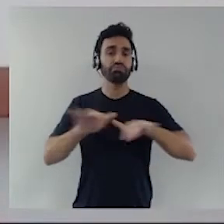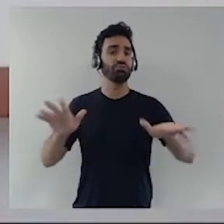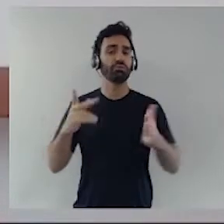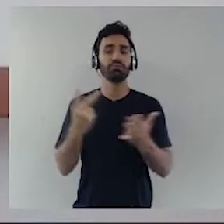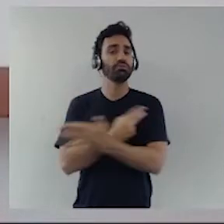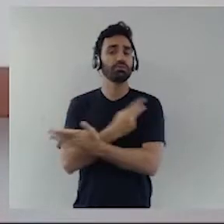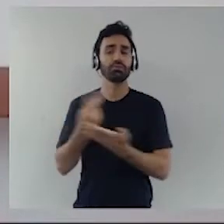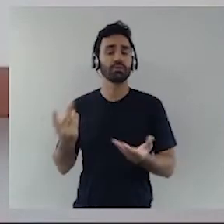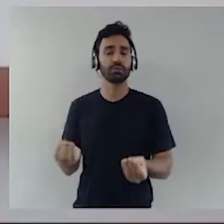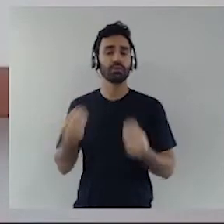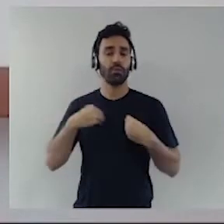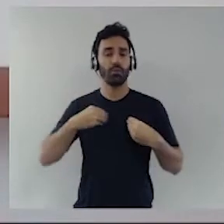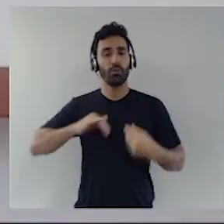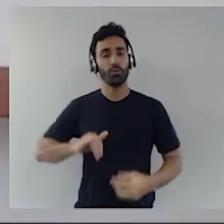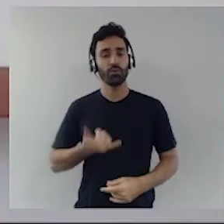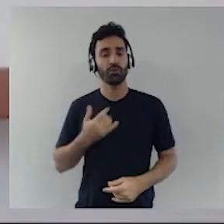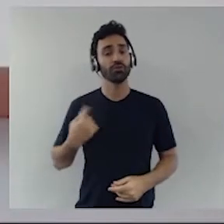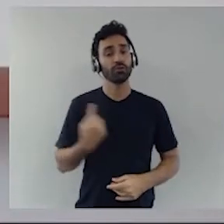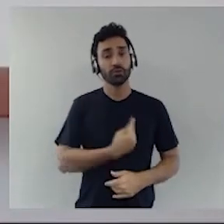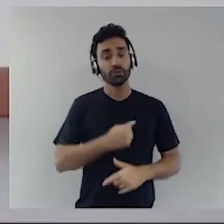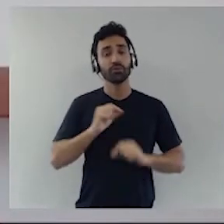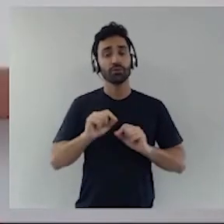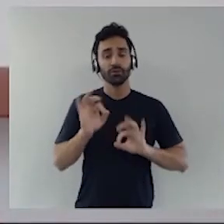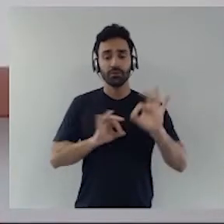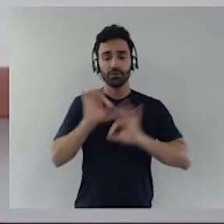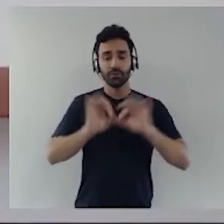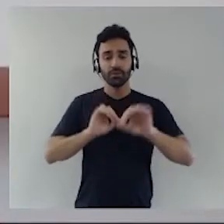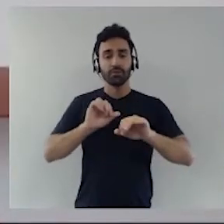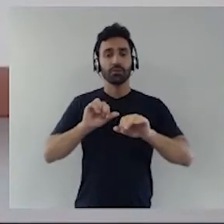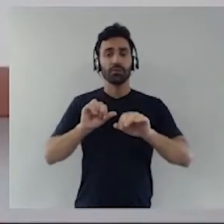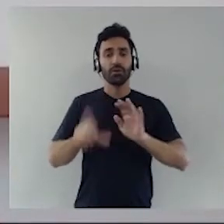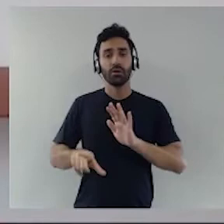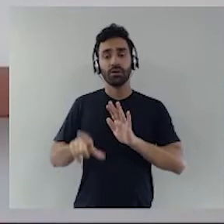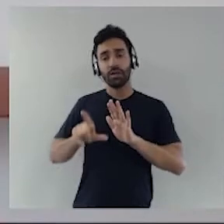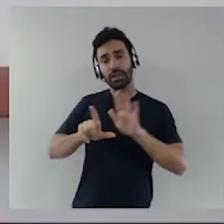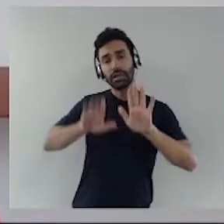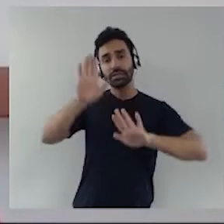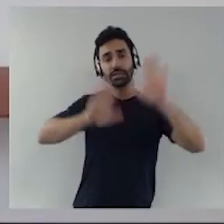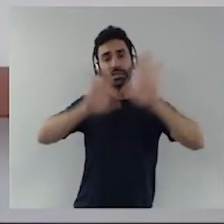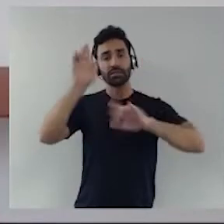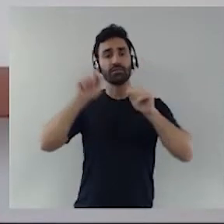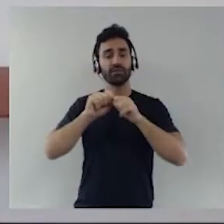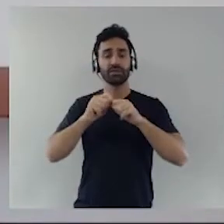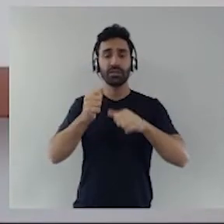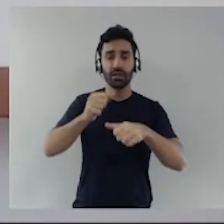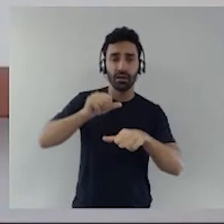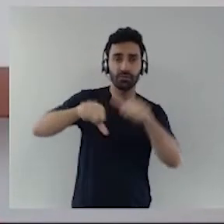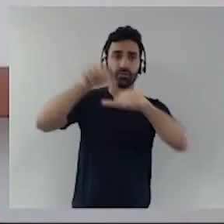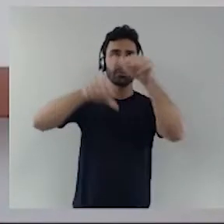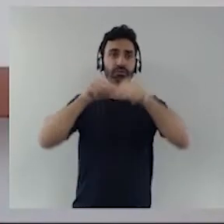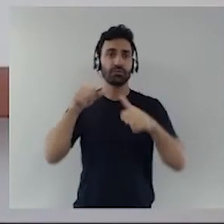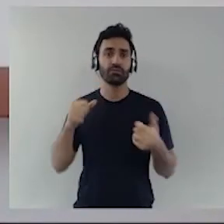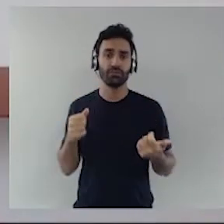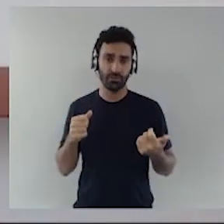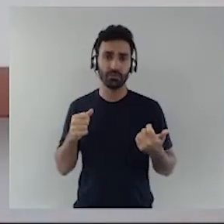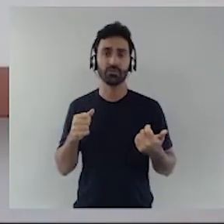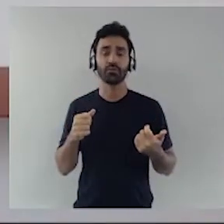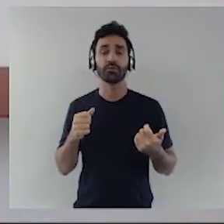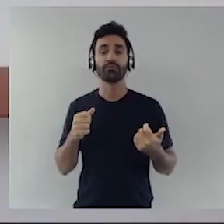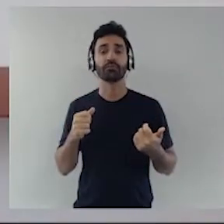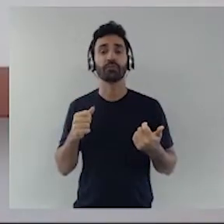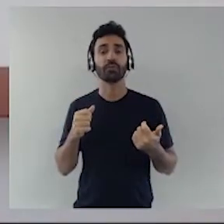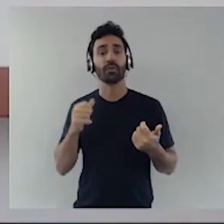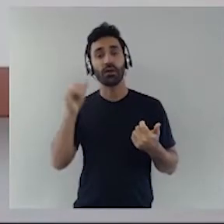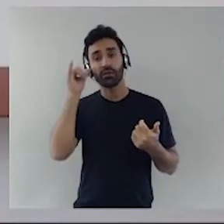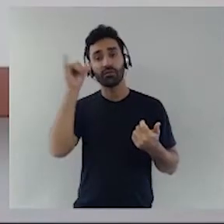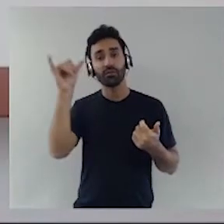ativamente a oportunidade para que nós fizéssemos uma revolução em matéria de licitação sem que houvesse muito espaço para